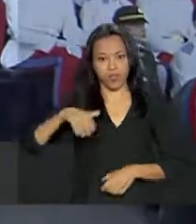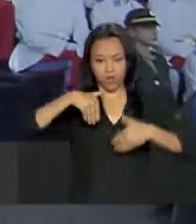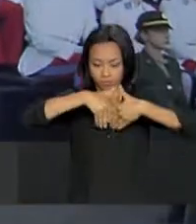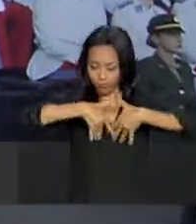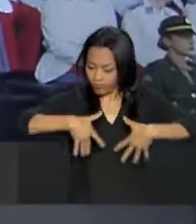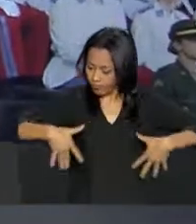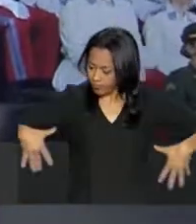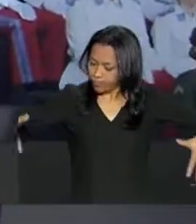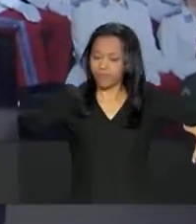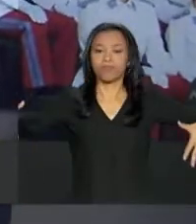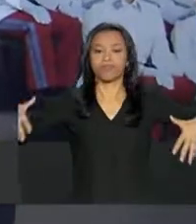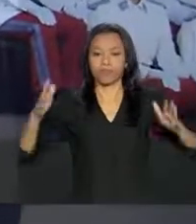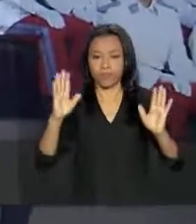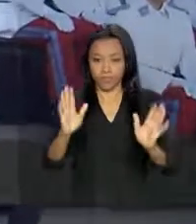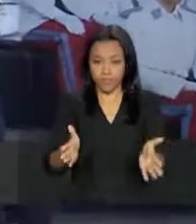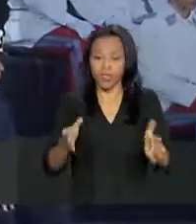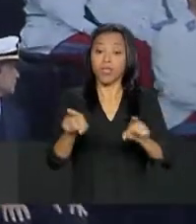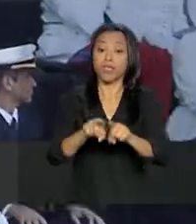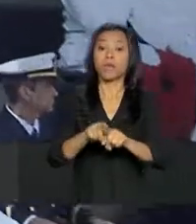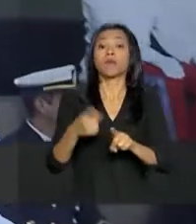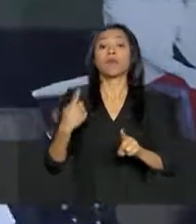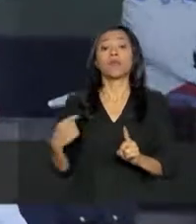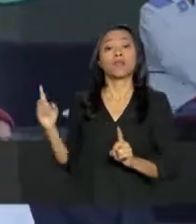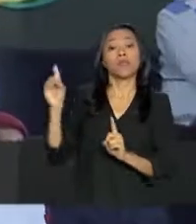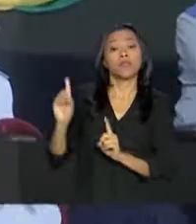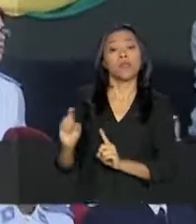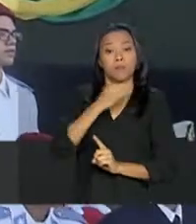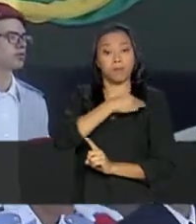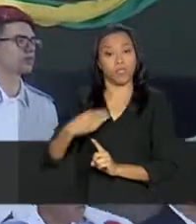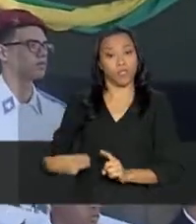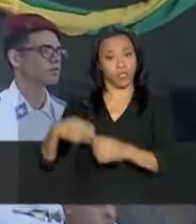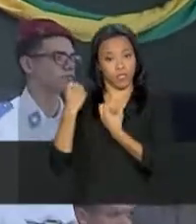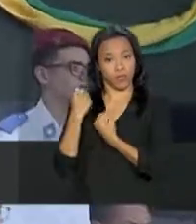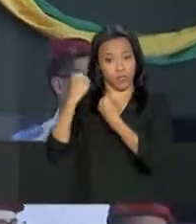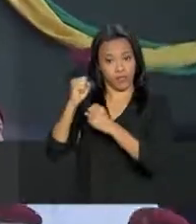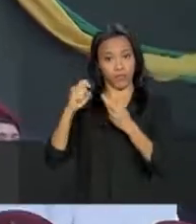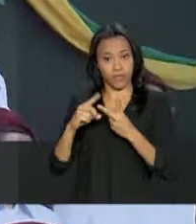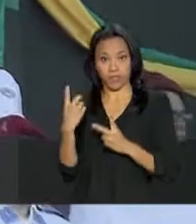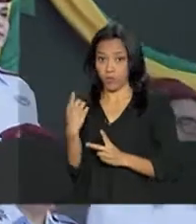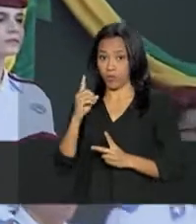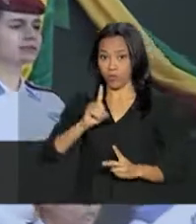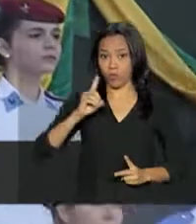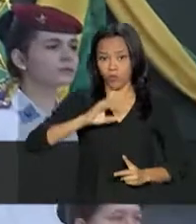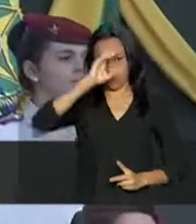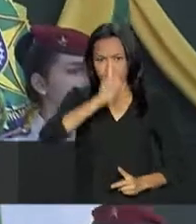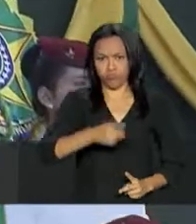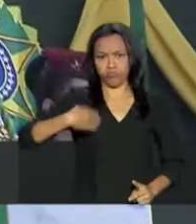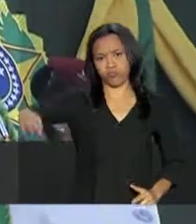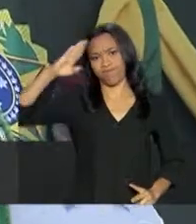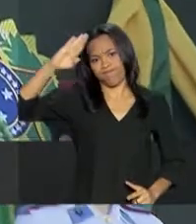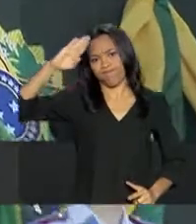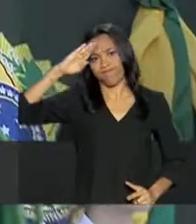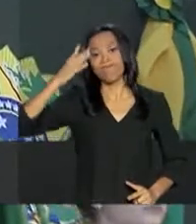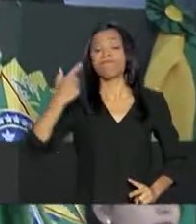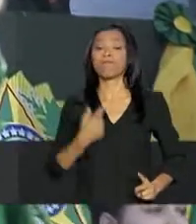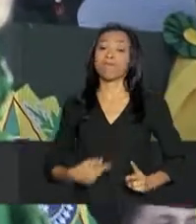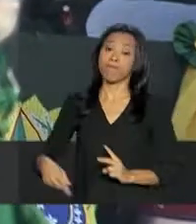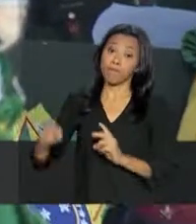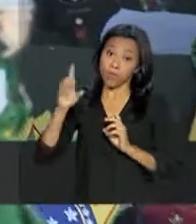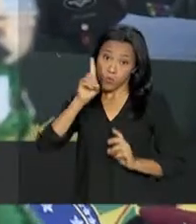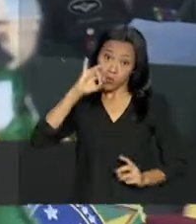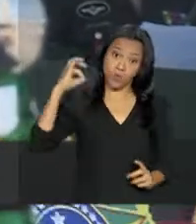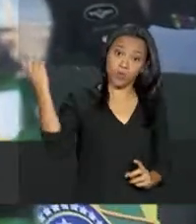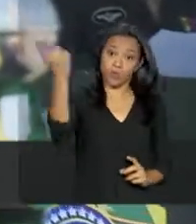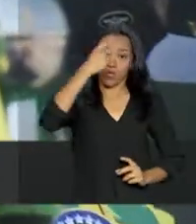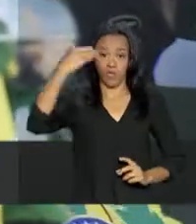do evento, presente também o ministro da Defesa, o comandante do Exército, general Vilas Boas. O Dia do